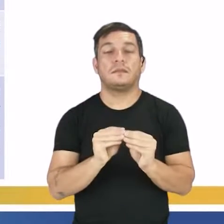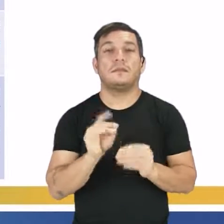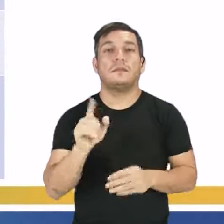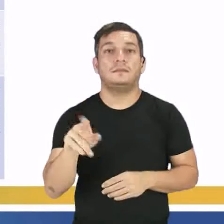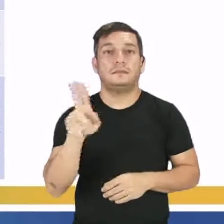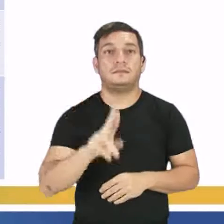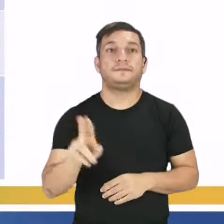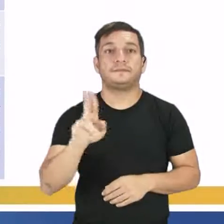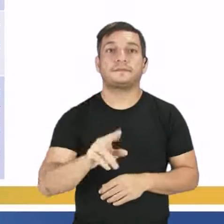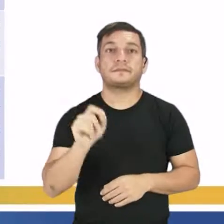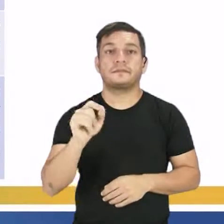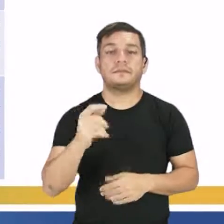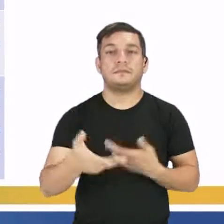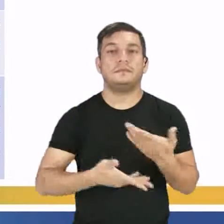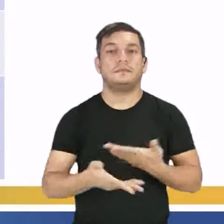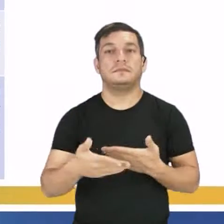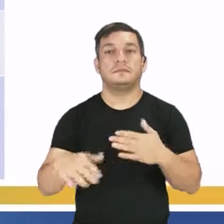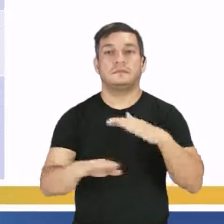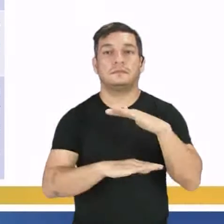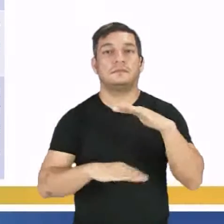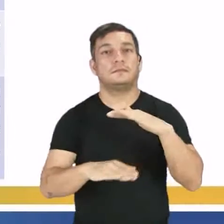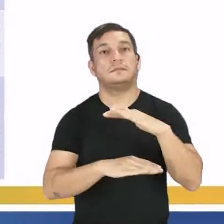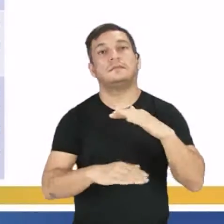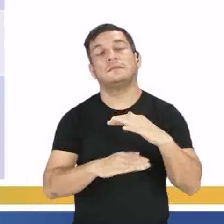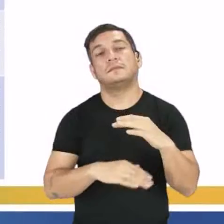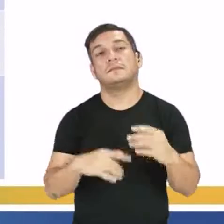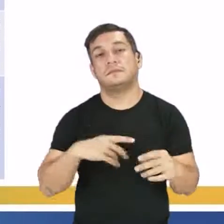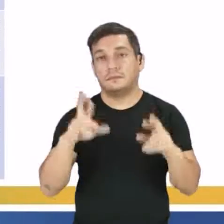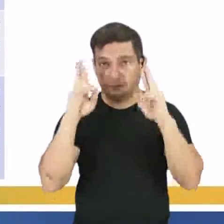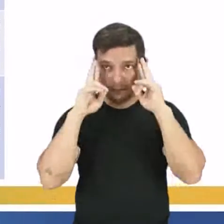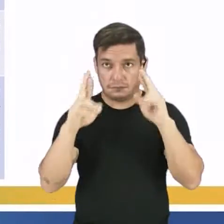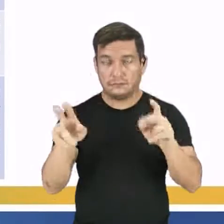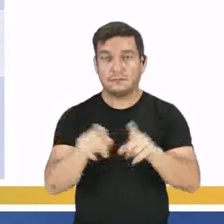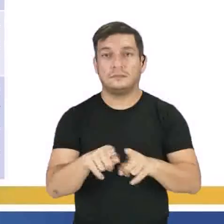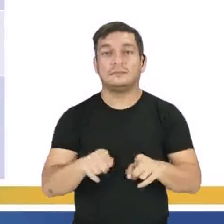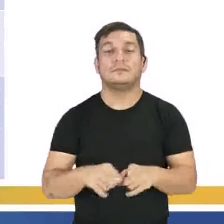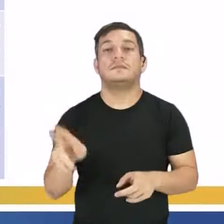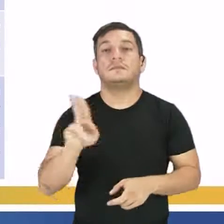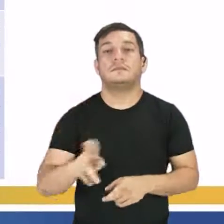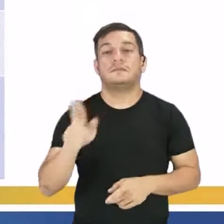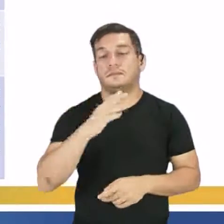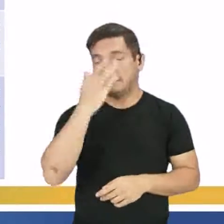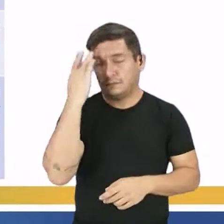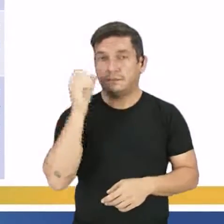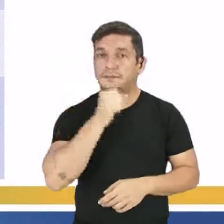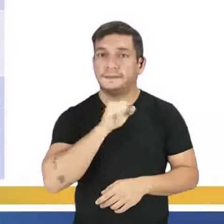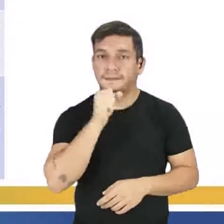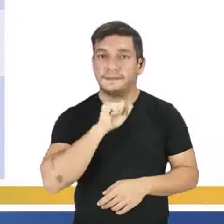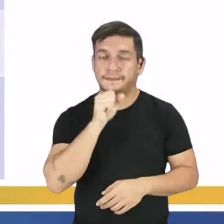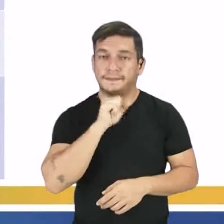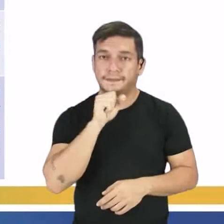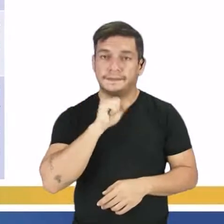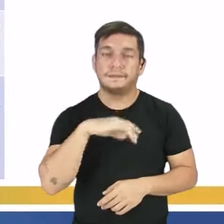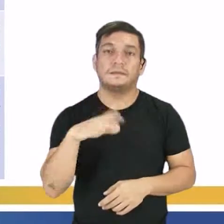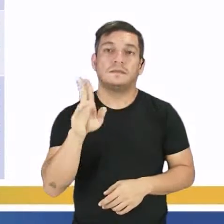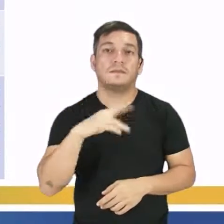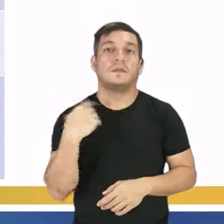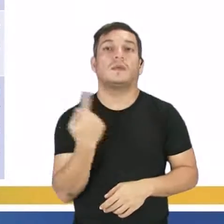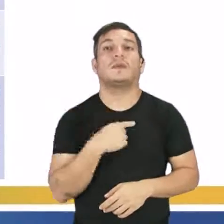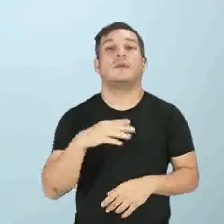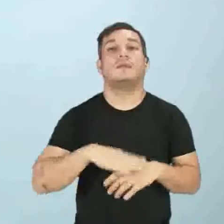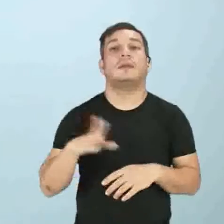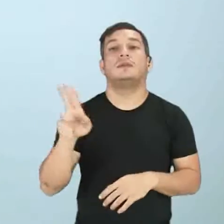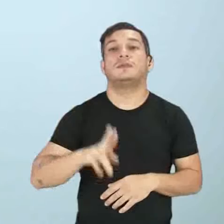são utilizados em tratamento formal, né, e respeitoso, usando para pessoas mais velhas. Esse é o que nós mais